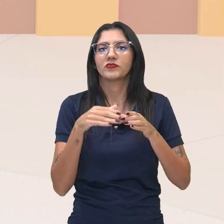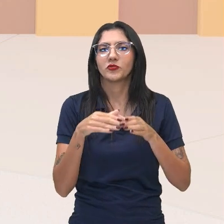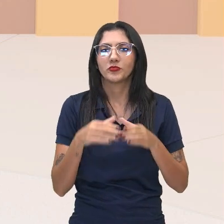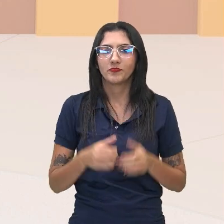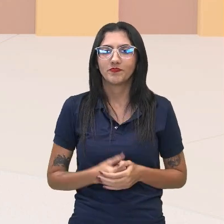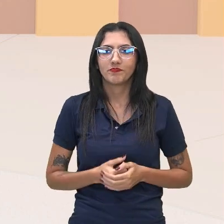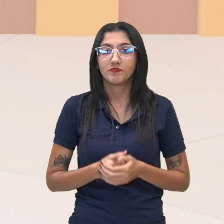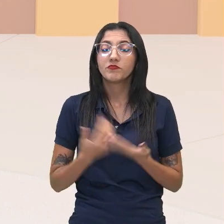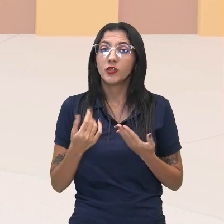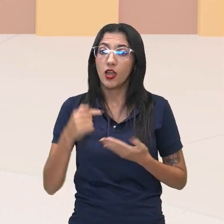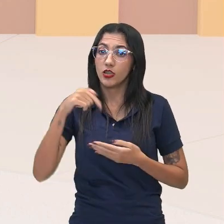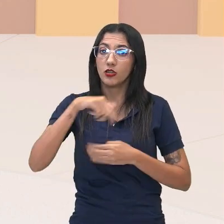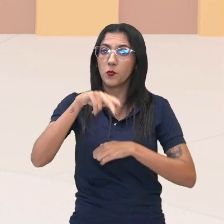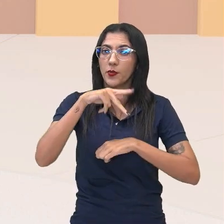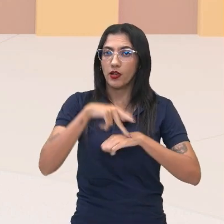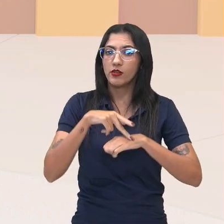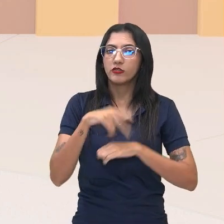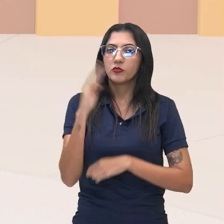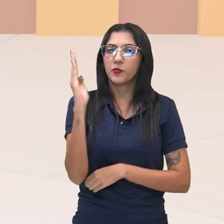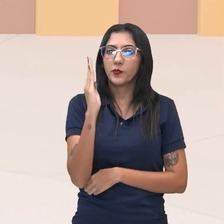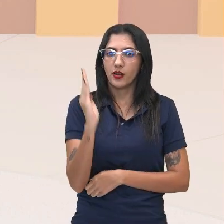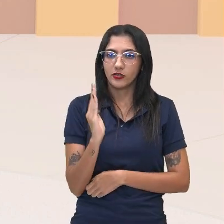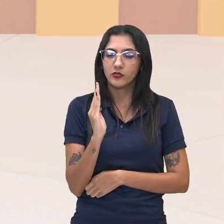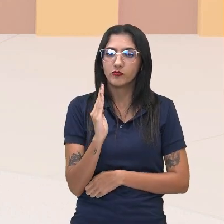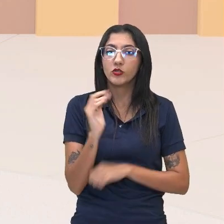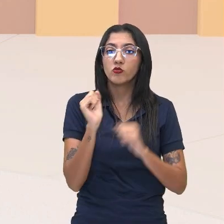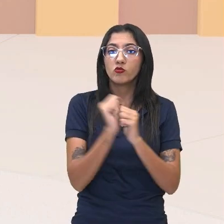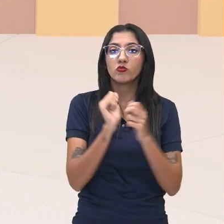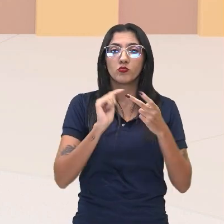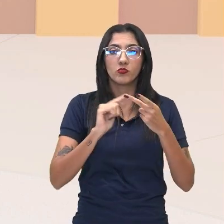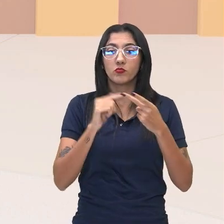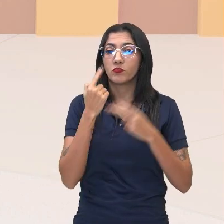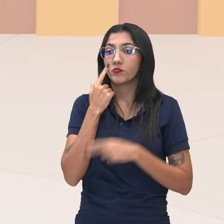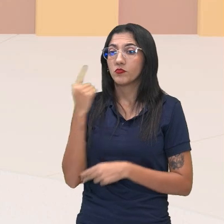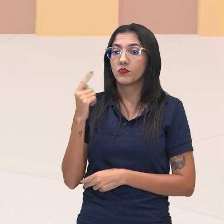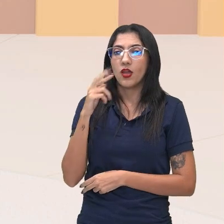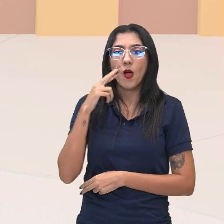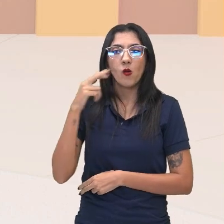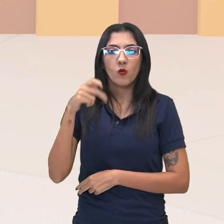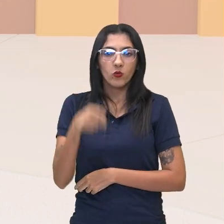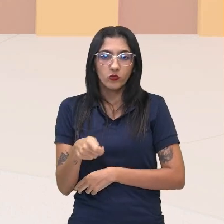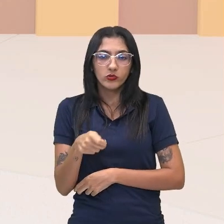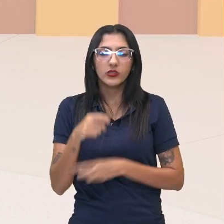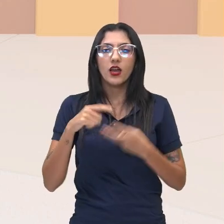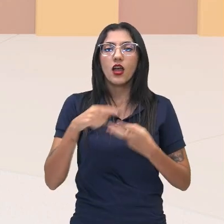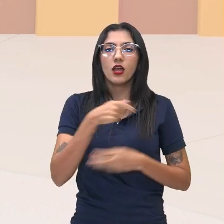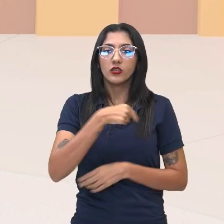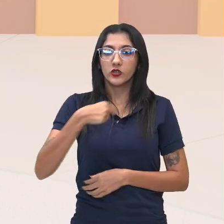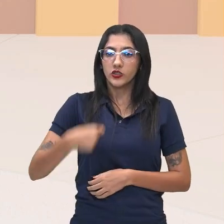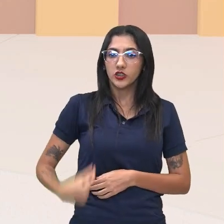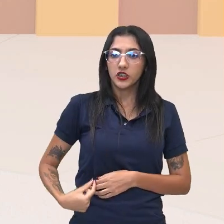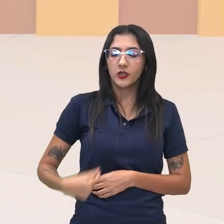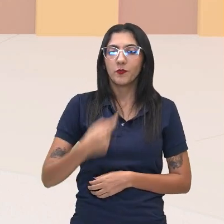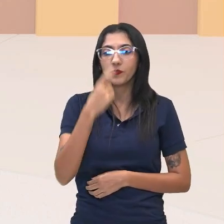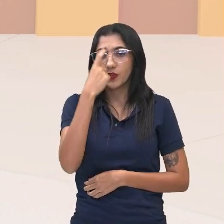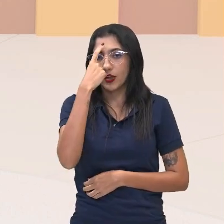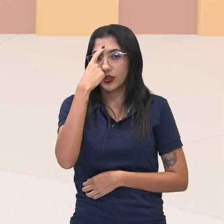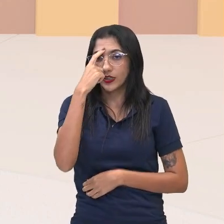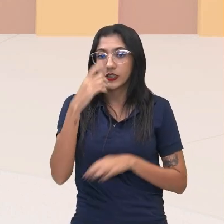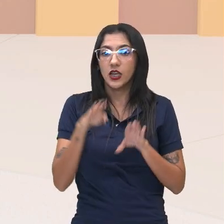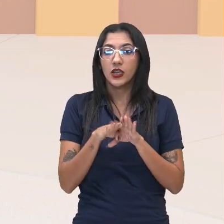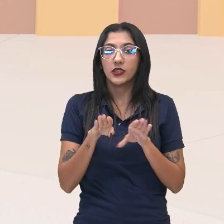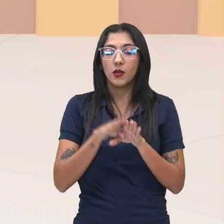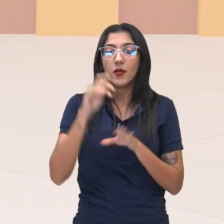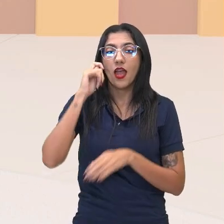ser o nosso país, o Brasil, junto com a Rússia, a China, a Índia e também a África